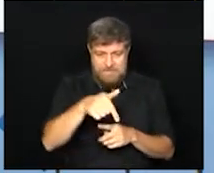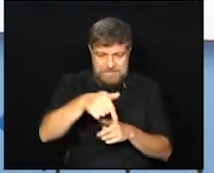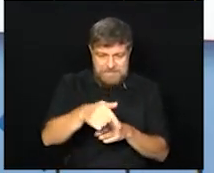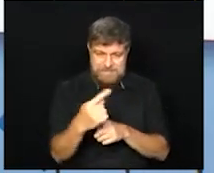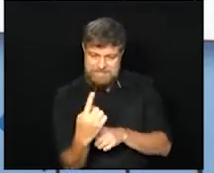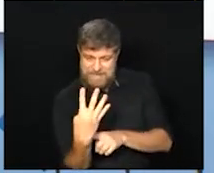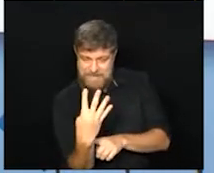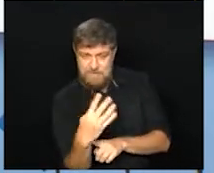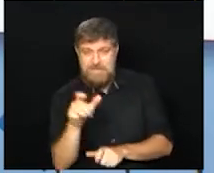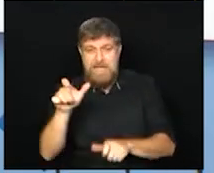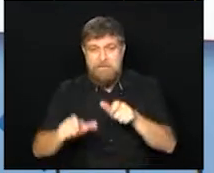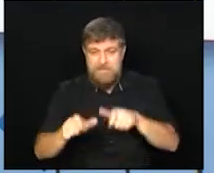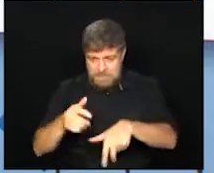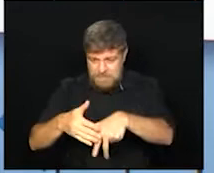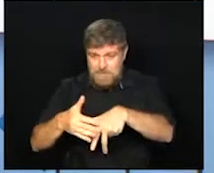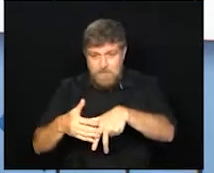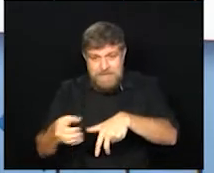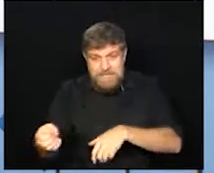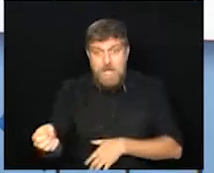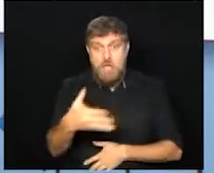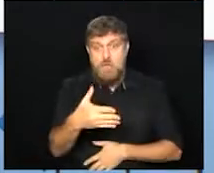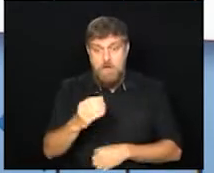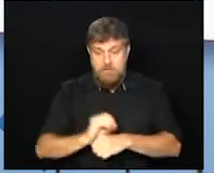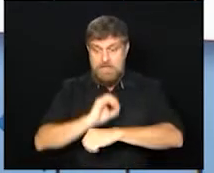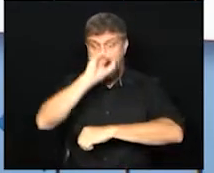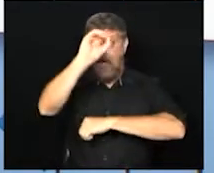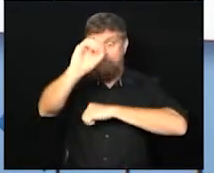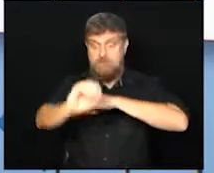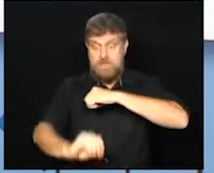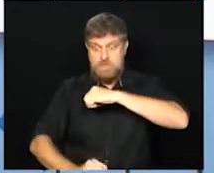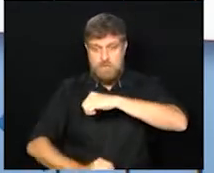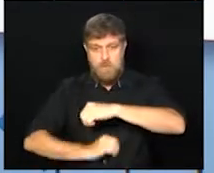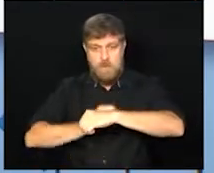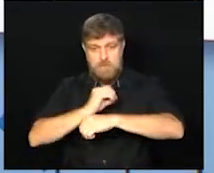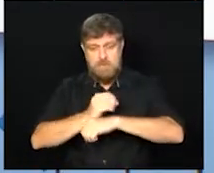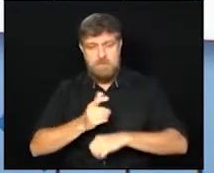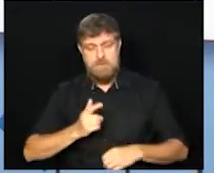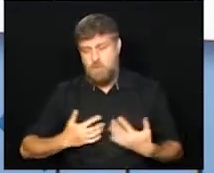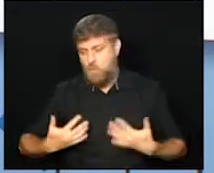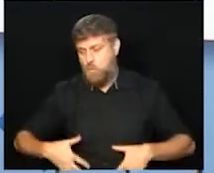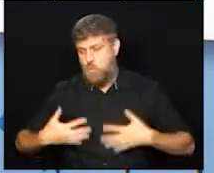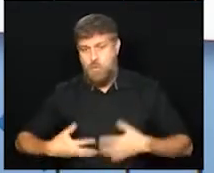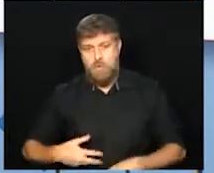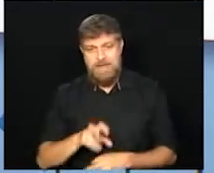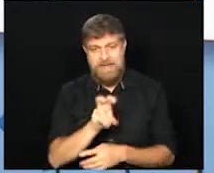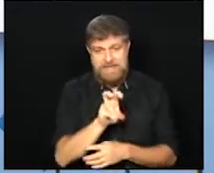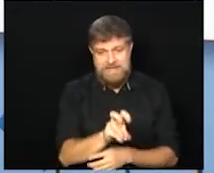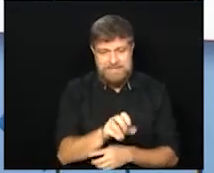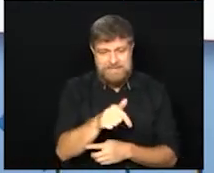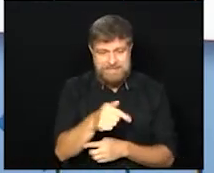41.714 novos casos nas últimas 24 horas. E são